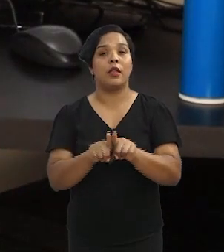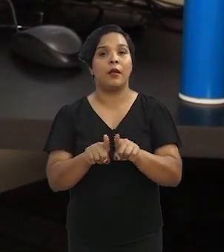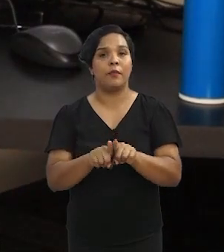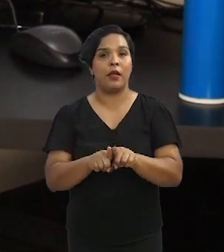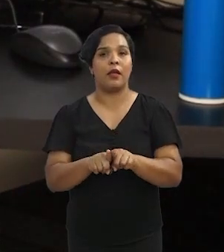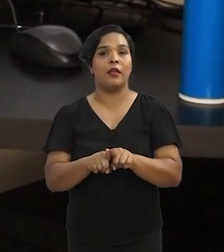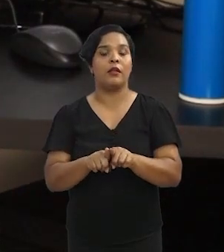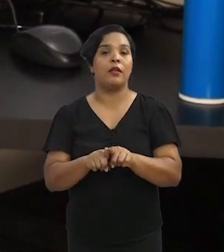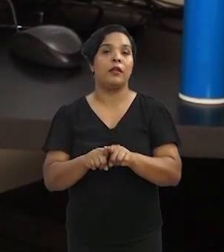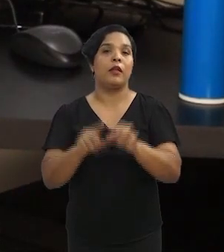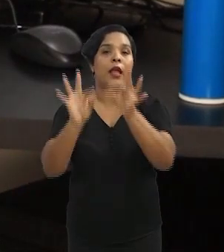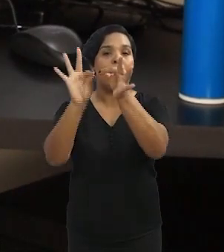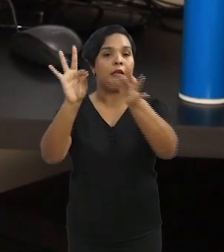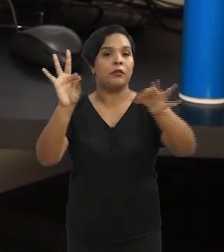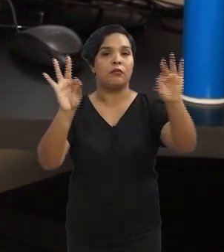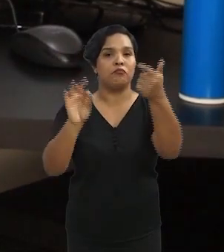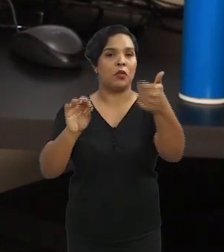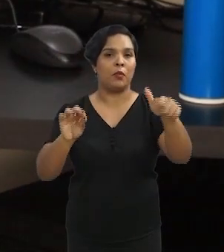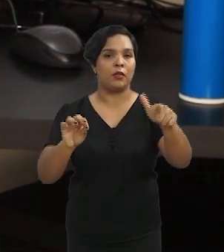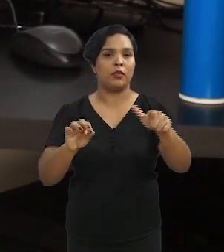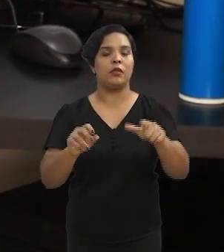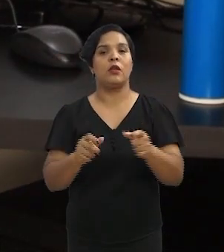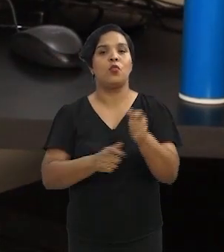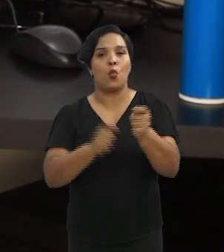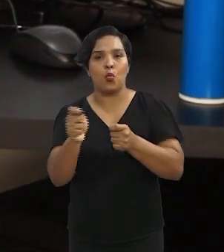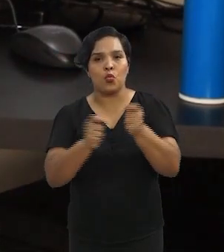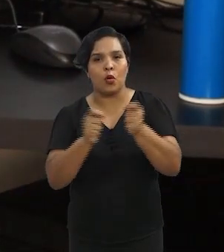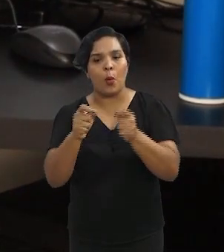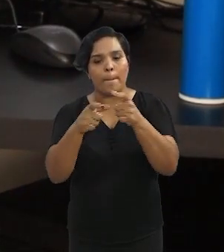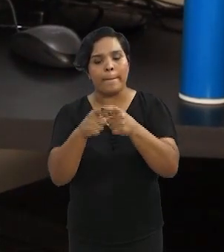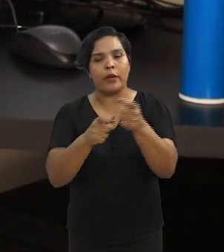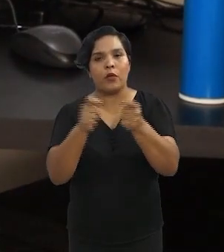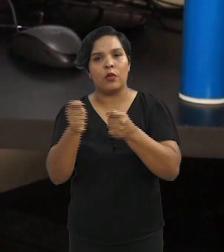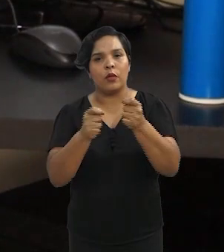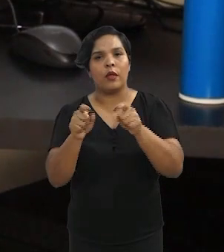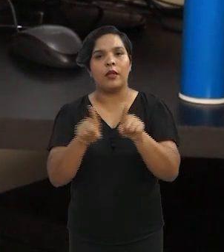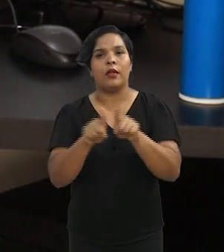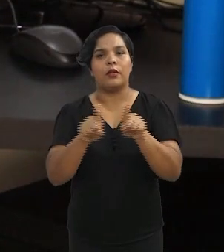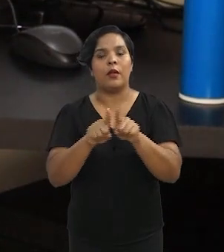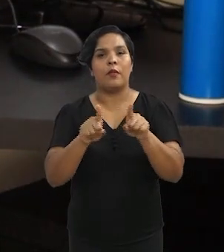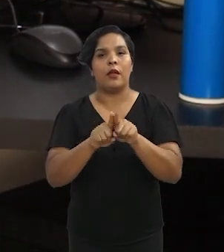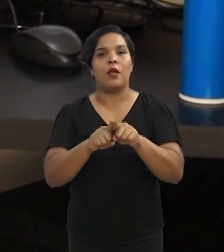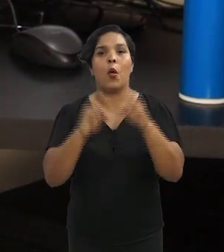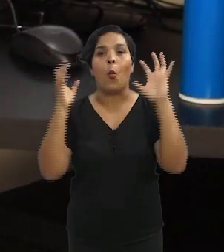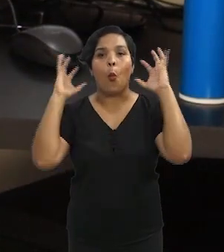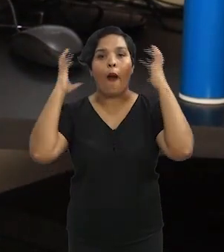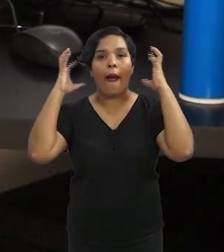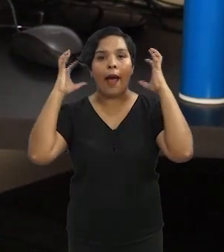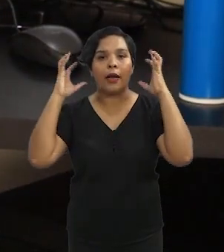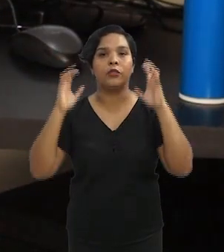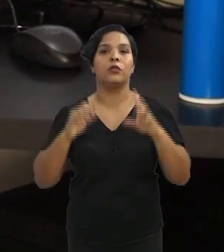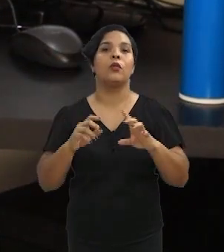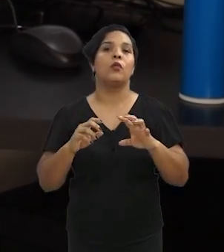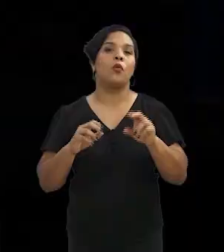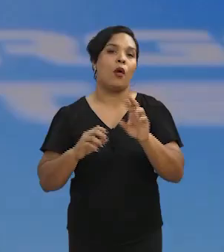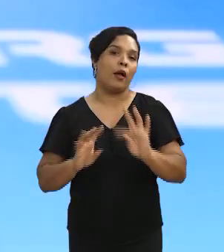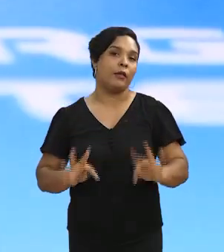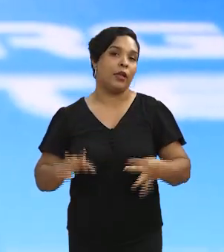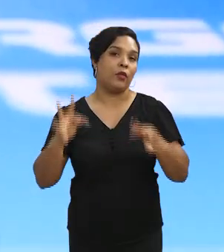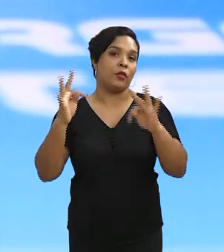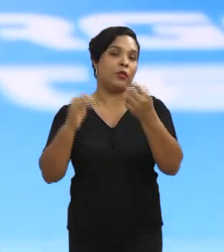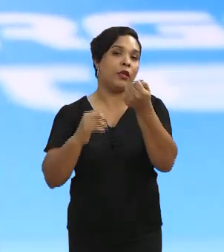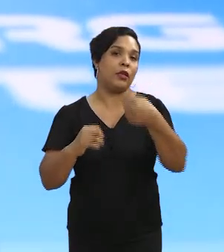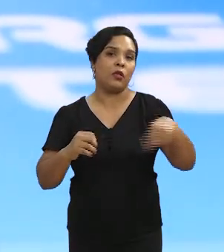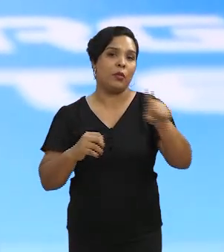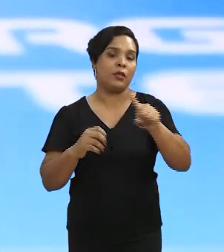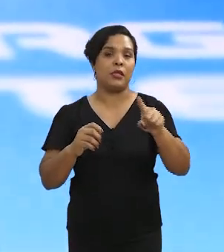via rede sem fio através de um microcontrolador e um rádio com alguma tecnologia de